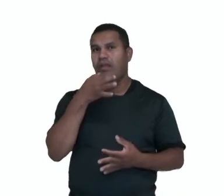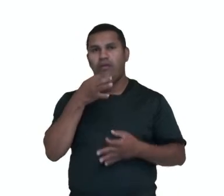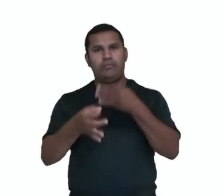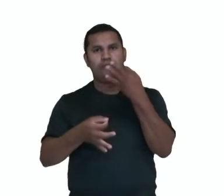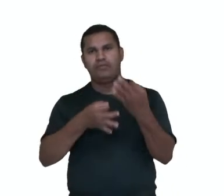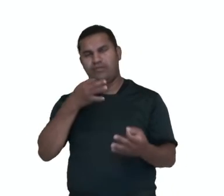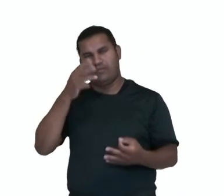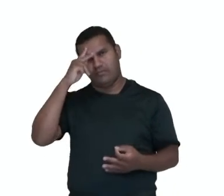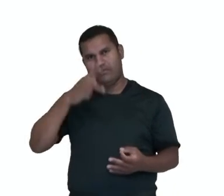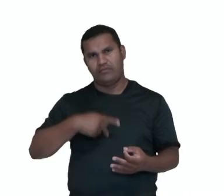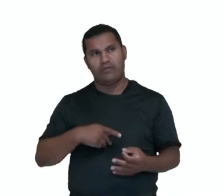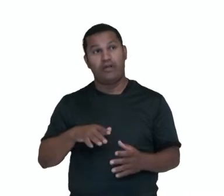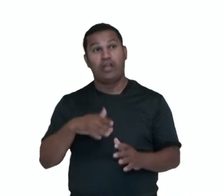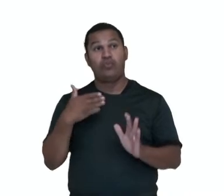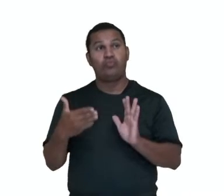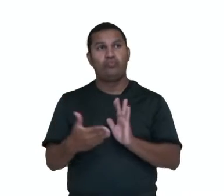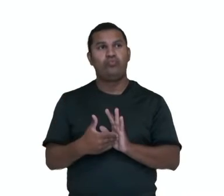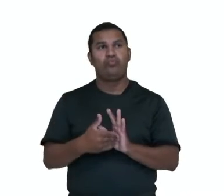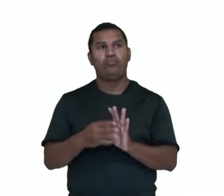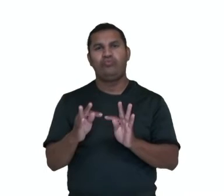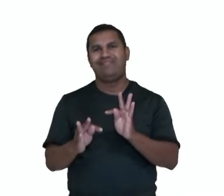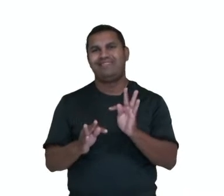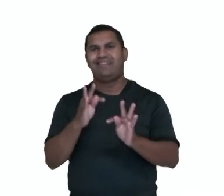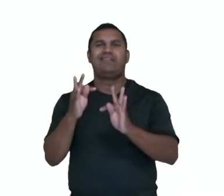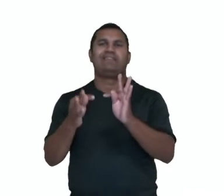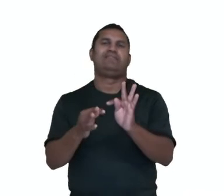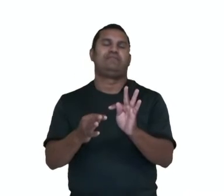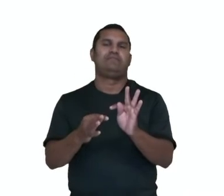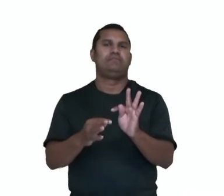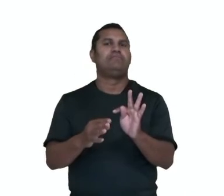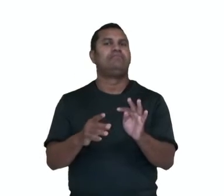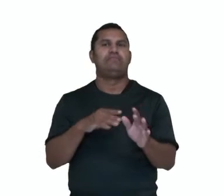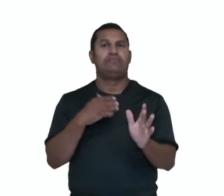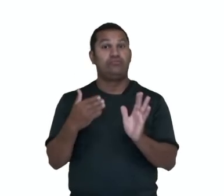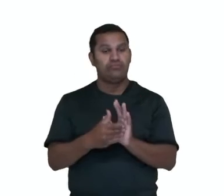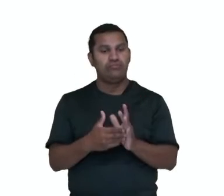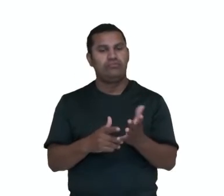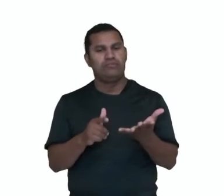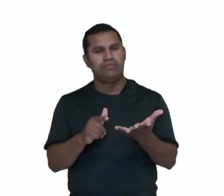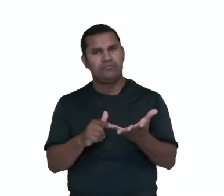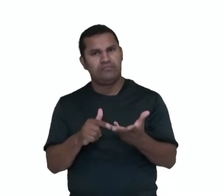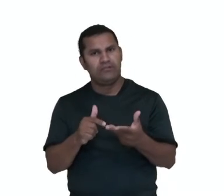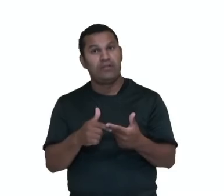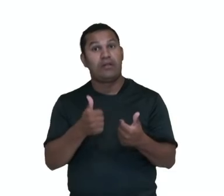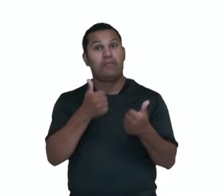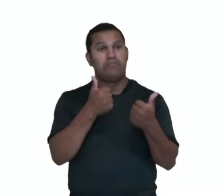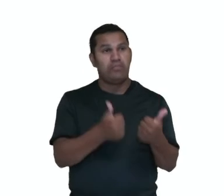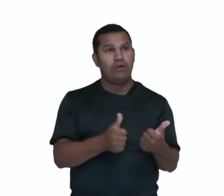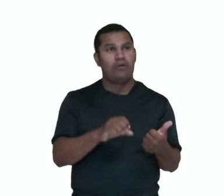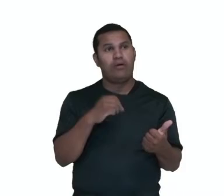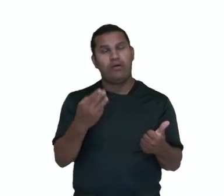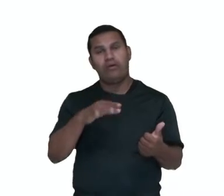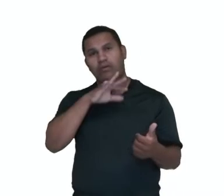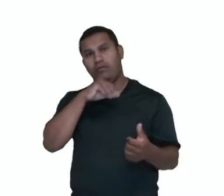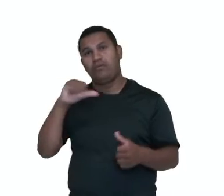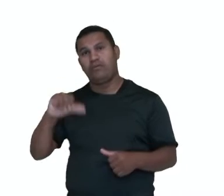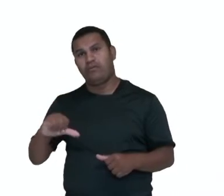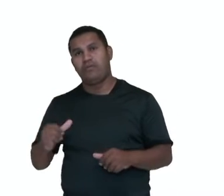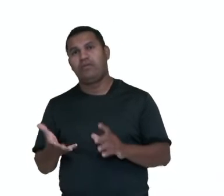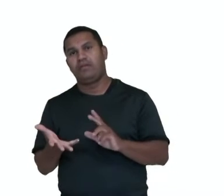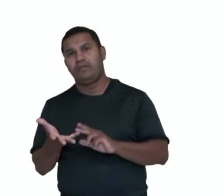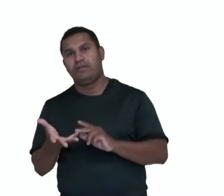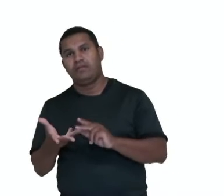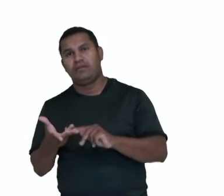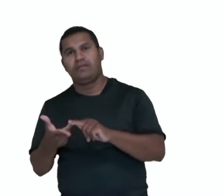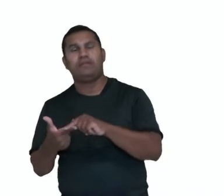é técnica, ou seja, não havendo comentários pessoais, avaliações positivas ou negativas ou opinião.